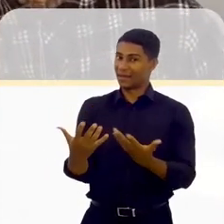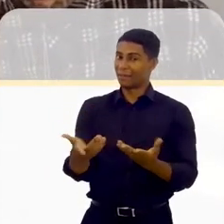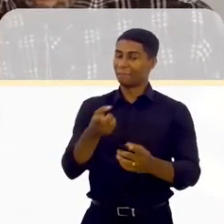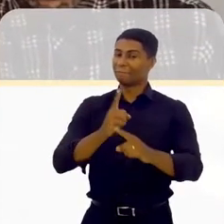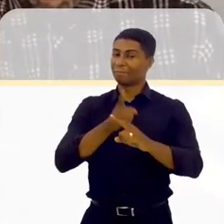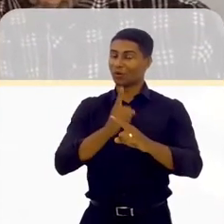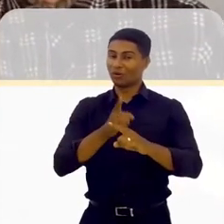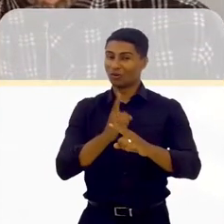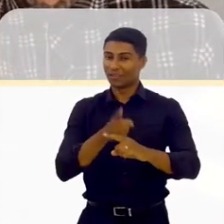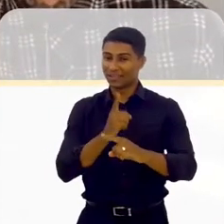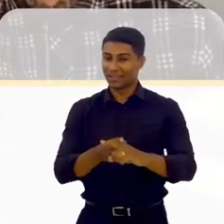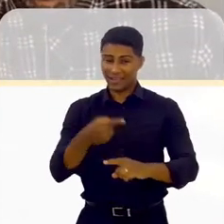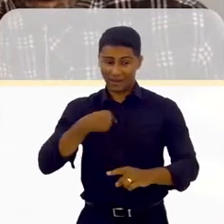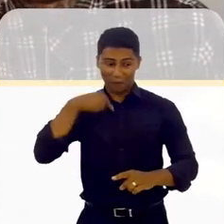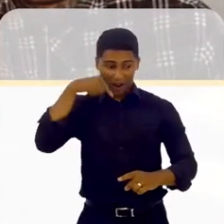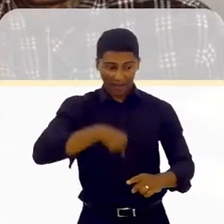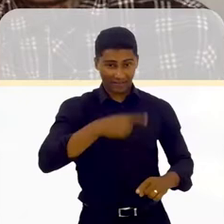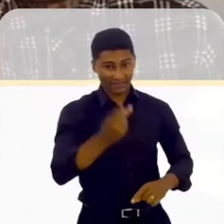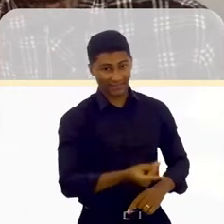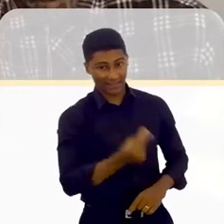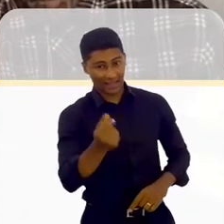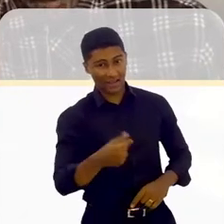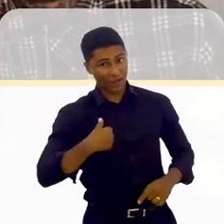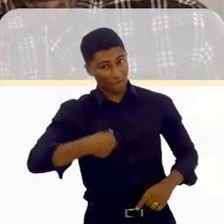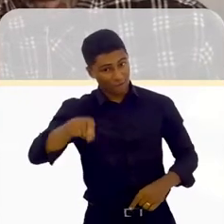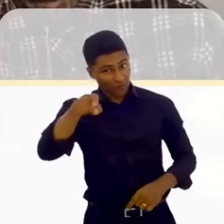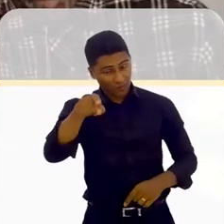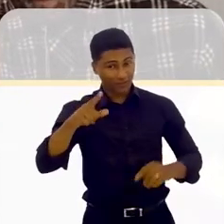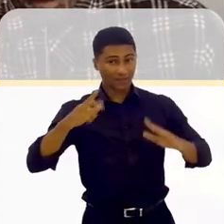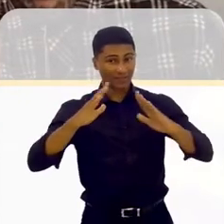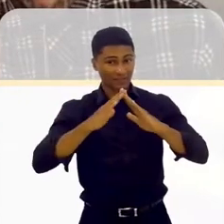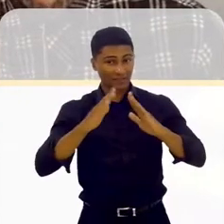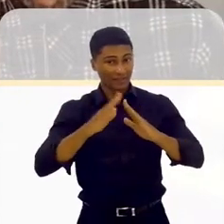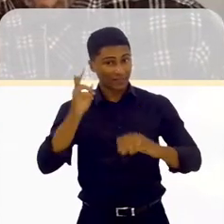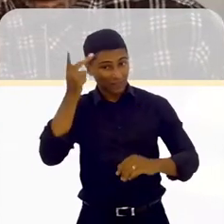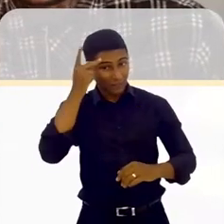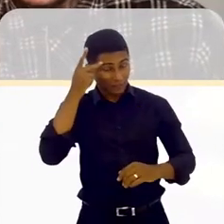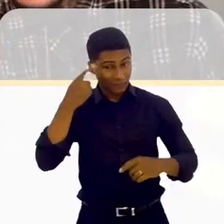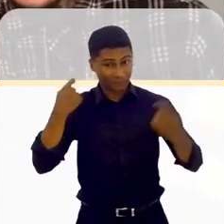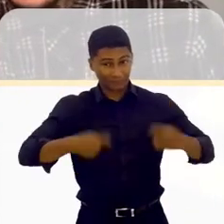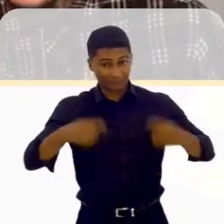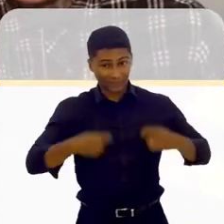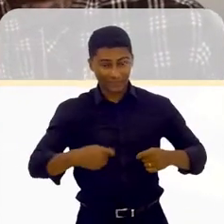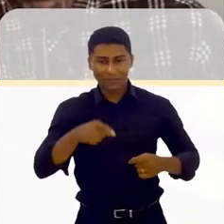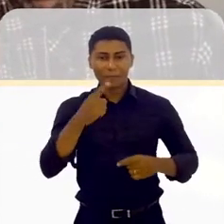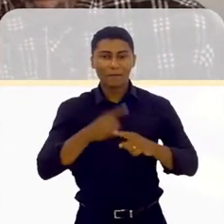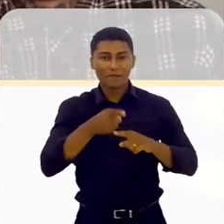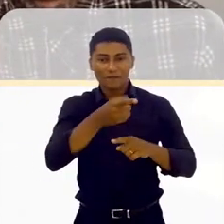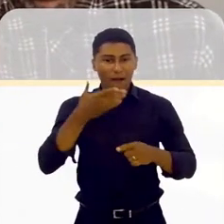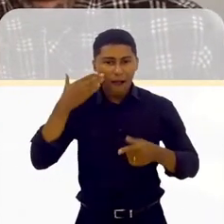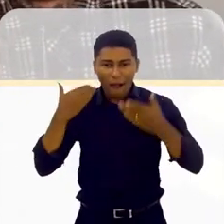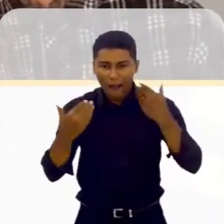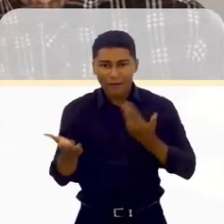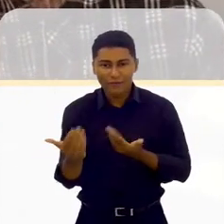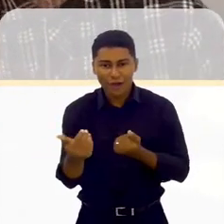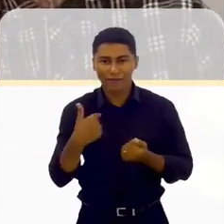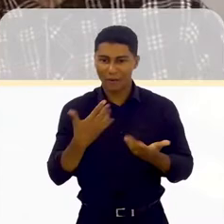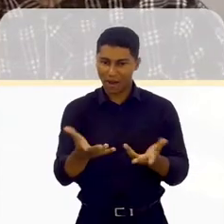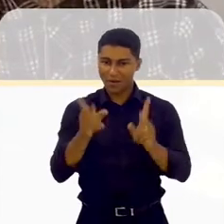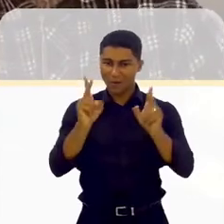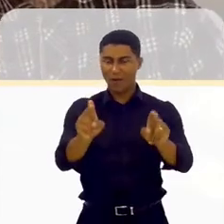que eu vou agora, vou sair do estúdio e vou para São Paulo, que eu preciso dessa fórmula urgente.